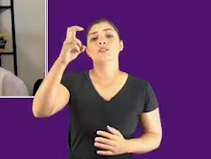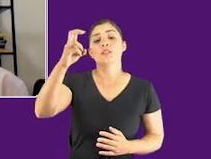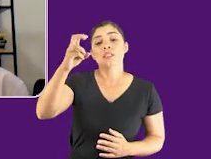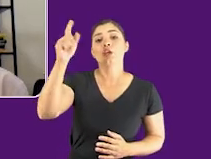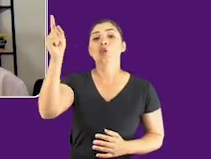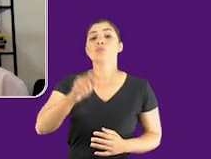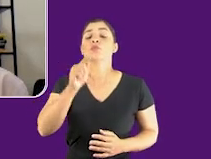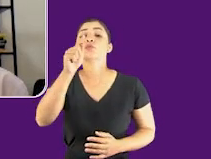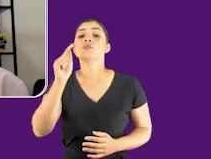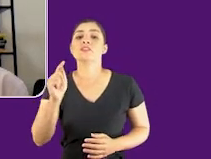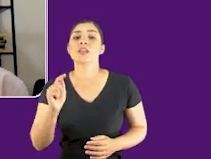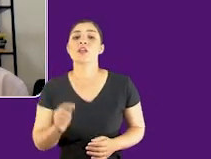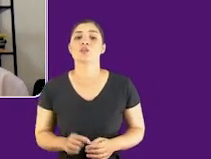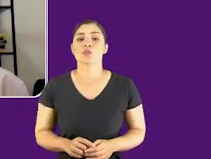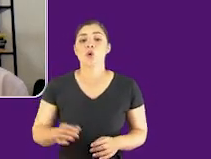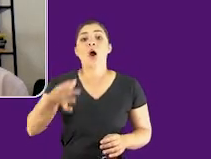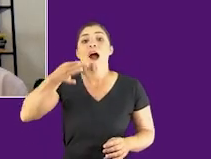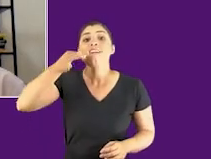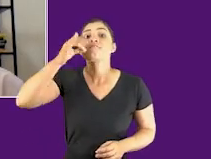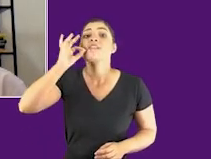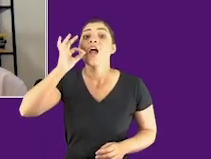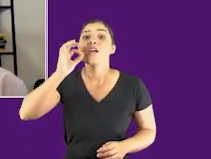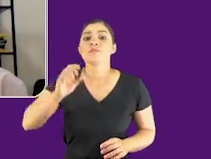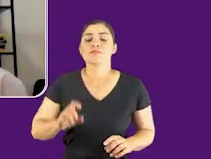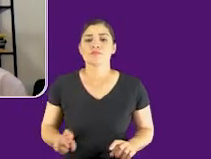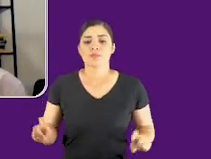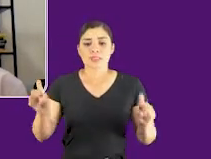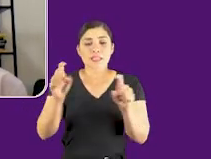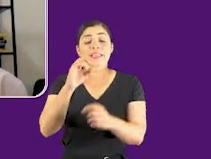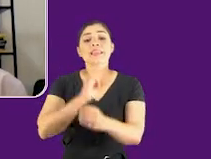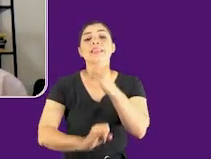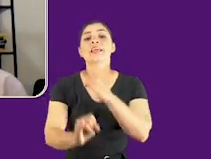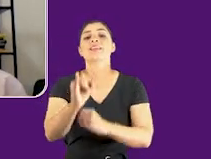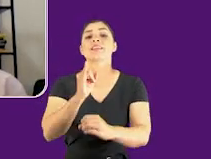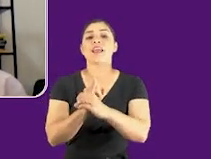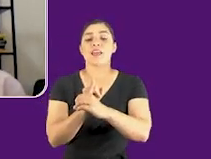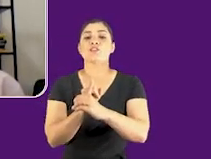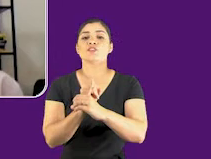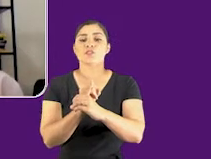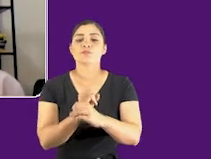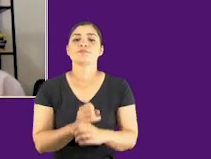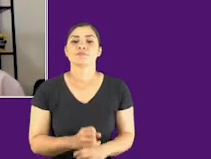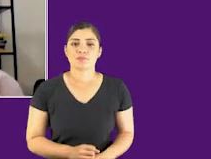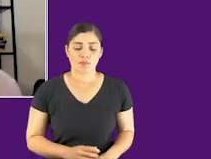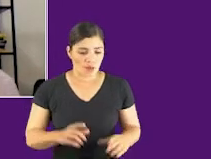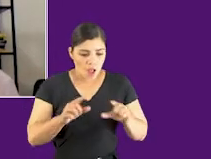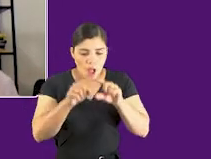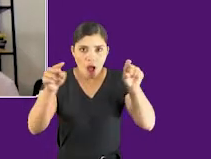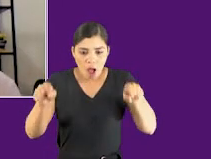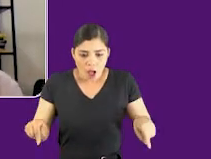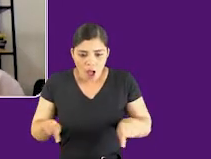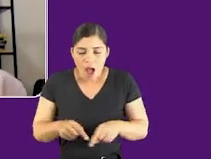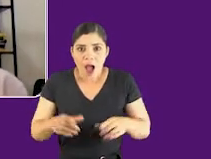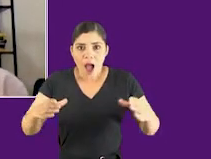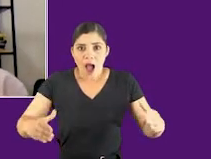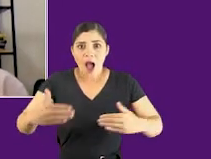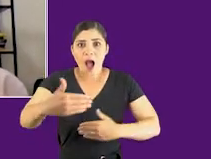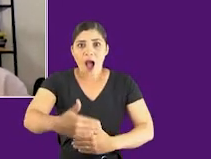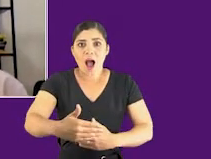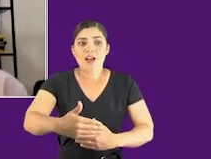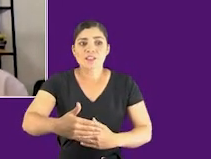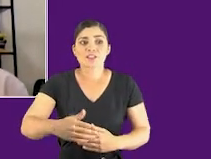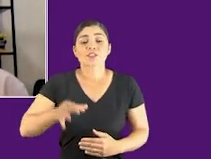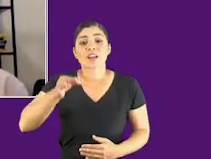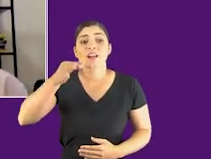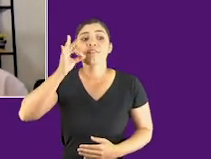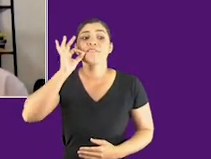de dor degusto que é um uma é simplesmente uma caixa de Dolce Gusto que você tem as